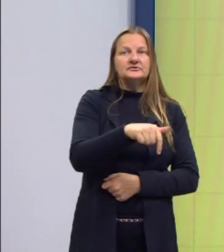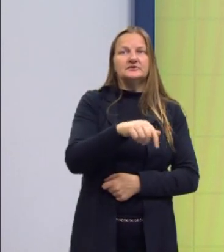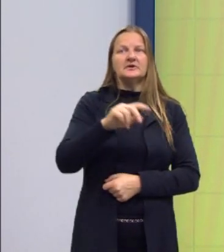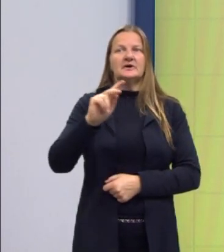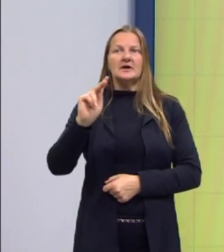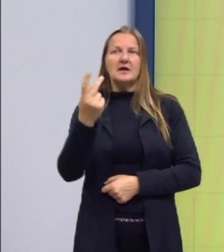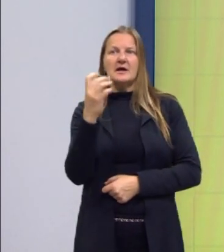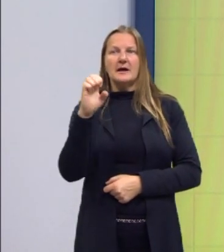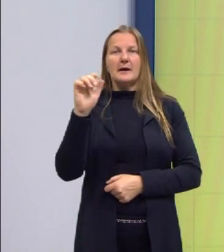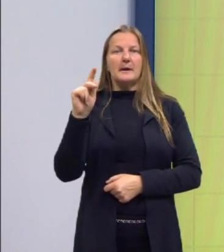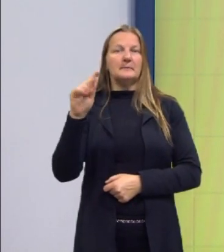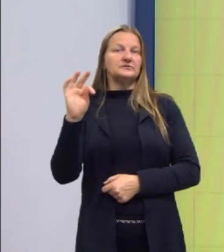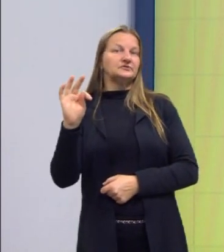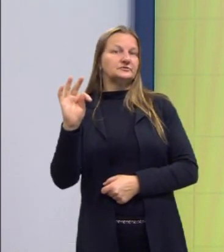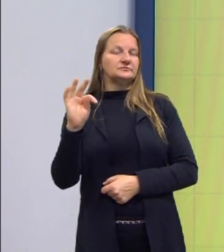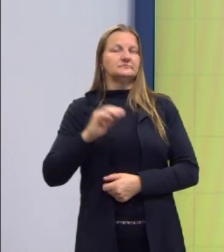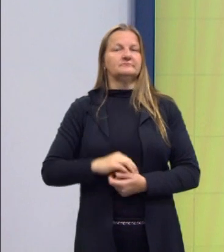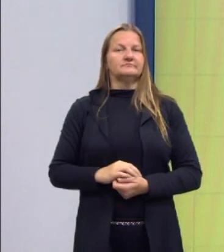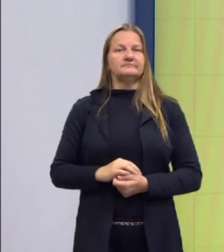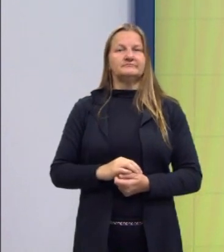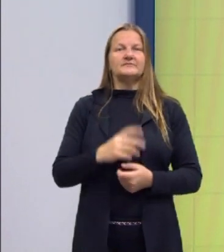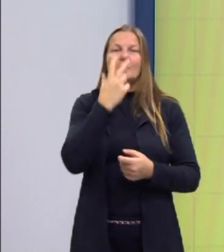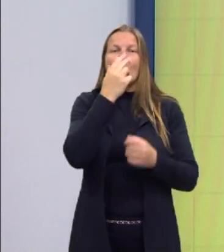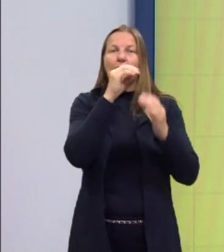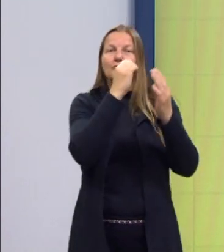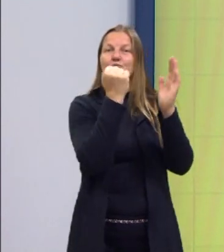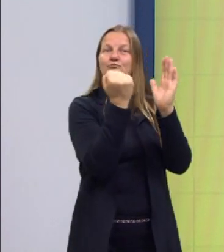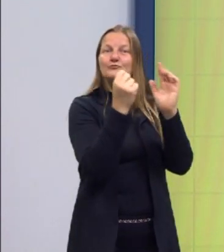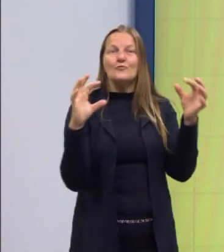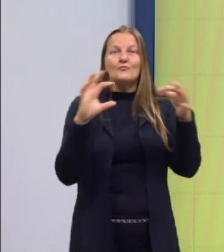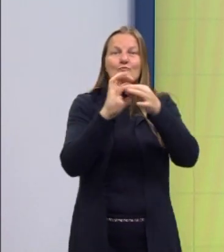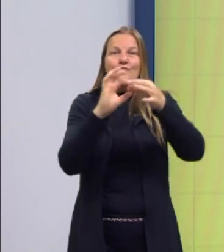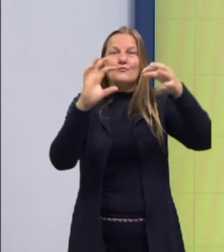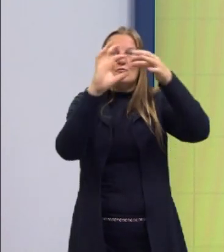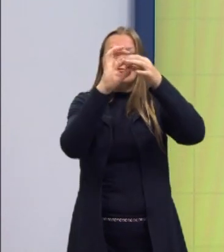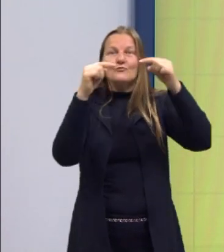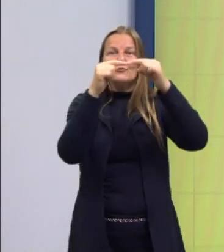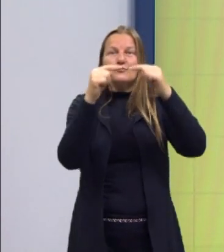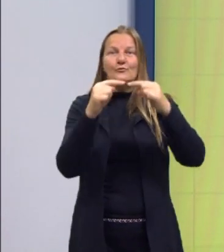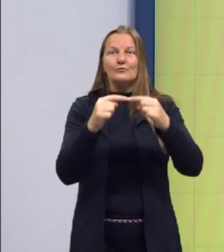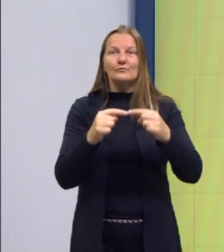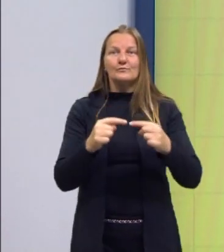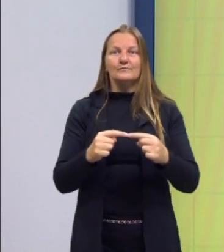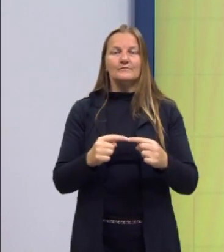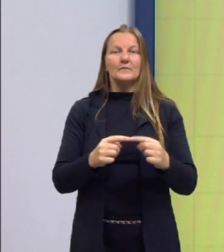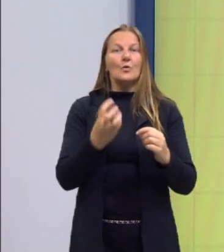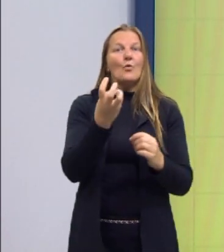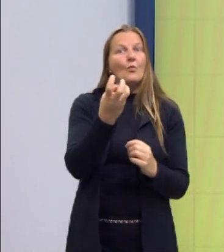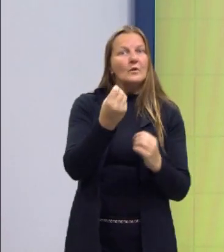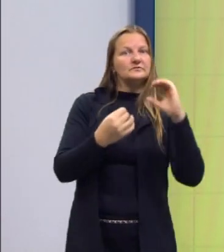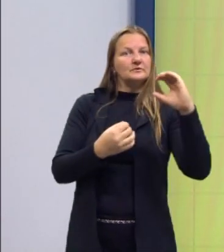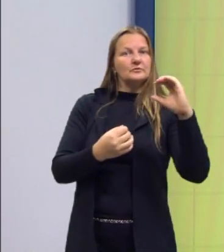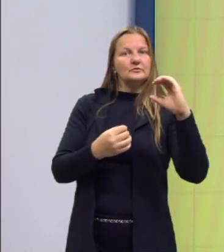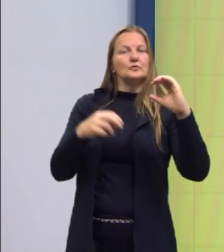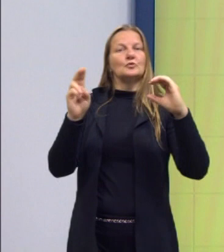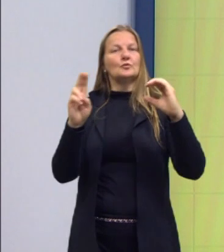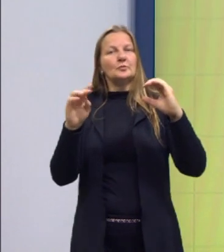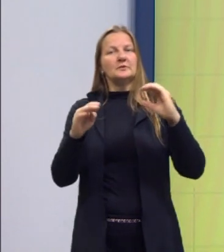carbonos eu já vou usar o ept tá isso aqui vai ser o número de carbonos da cadeia principal muito importante a gente lembrar disso